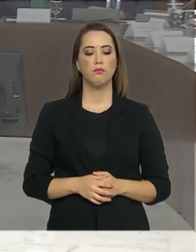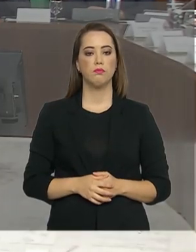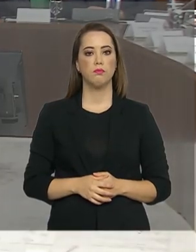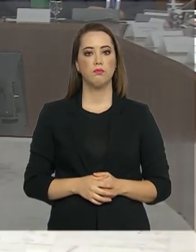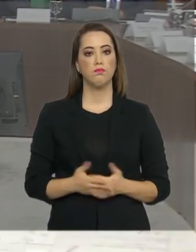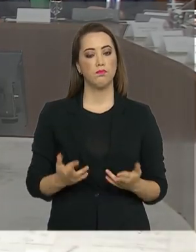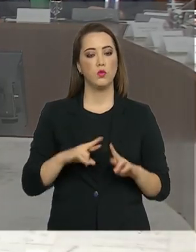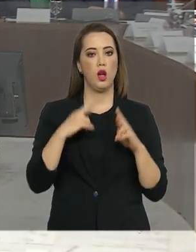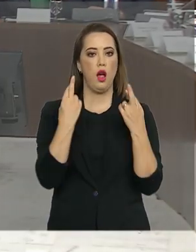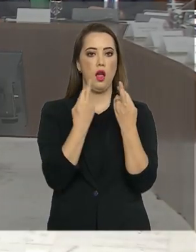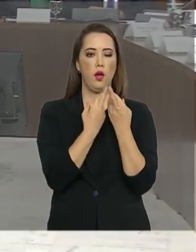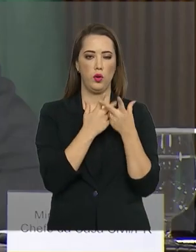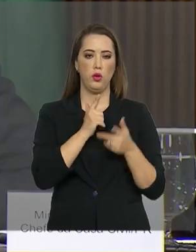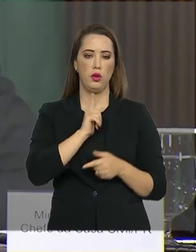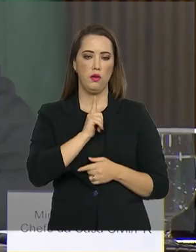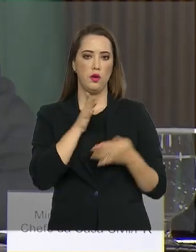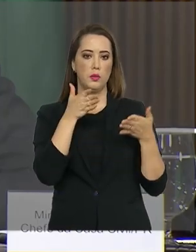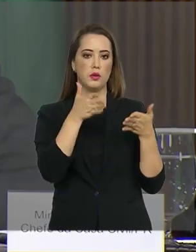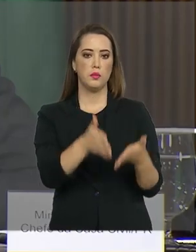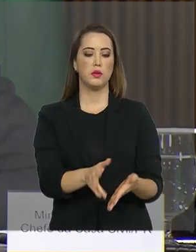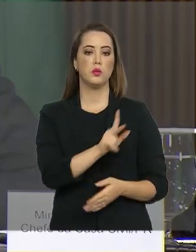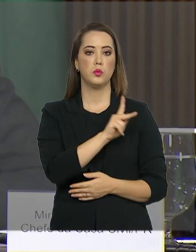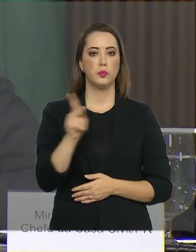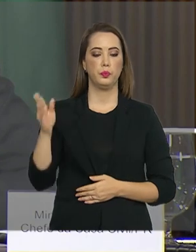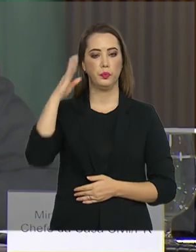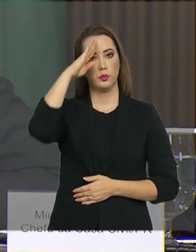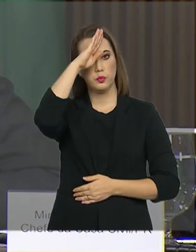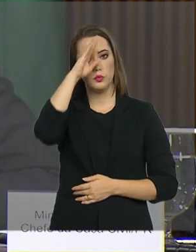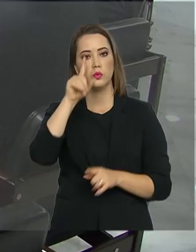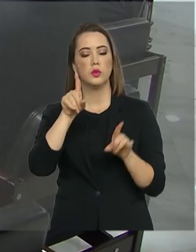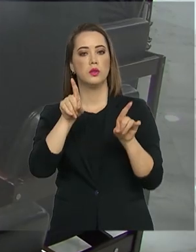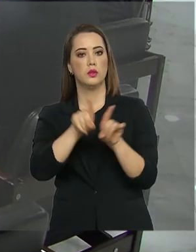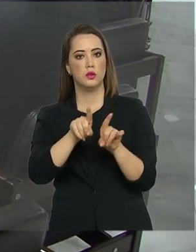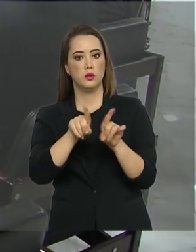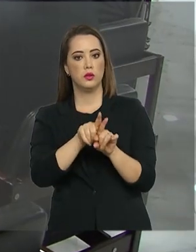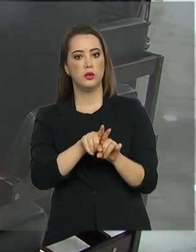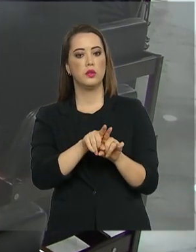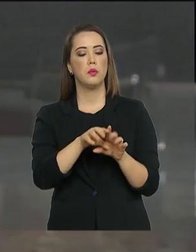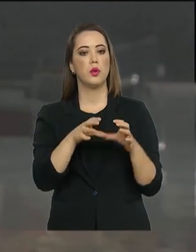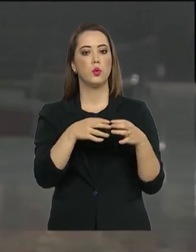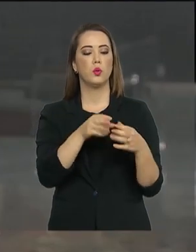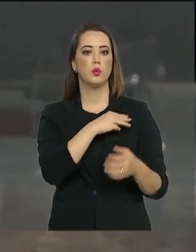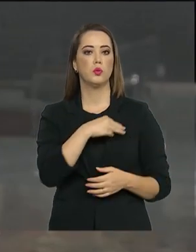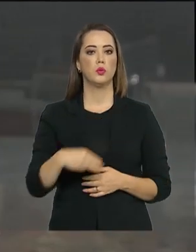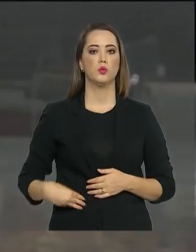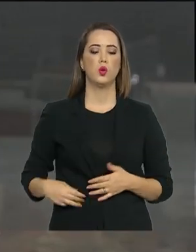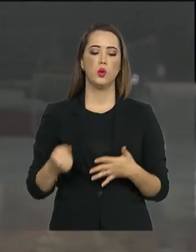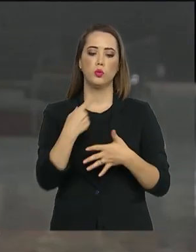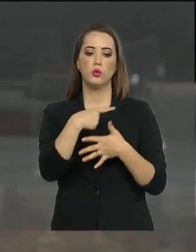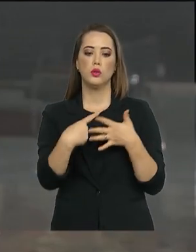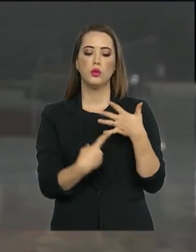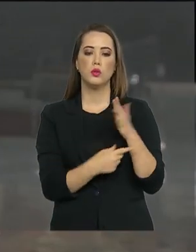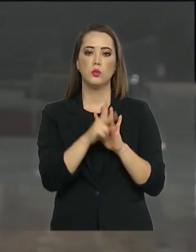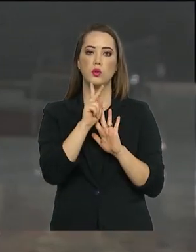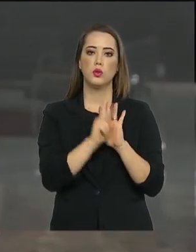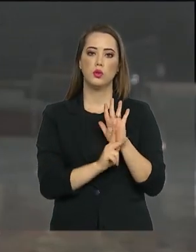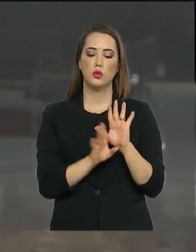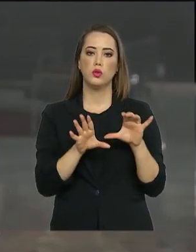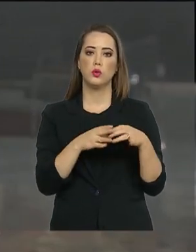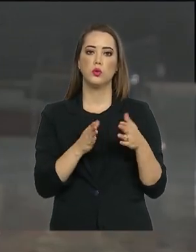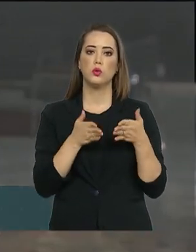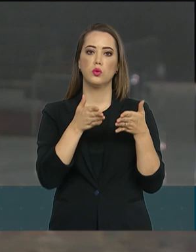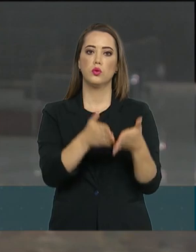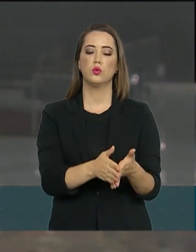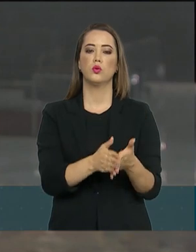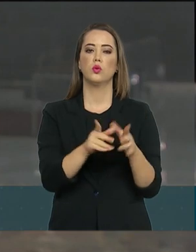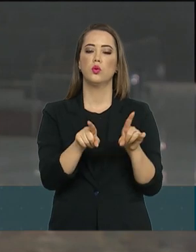A reunião contou com a participação do presidente Jair Bolsonaro e ministros. Entre os projetos que passam a fazer parte